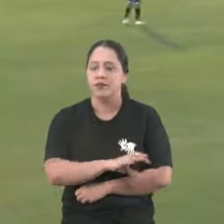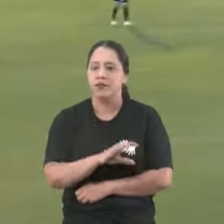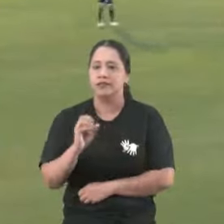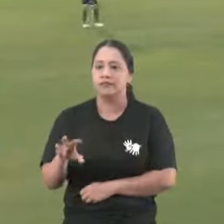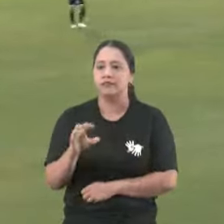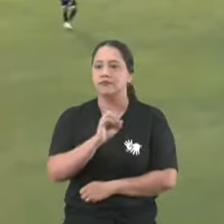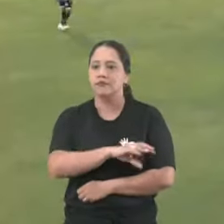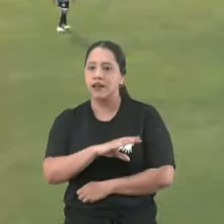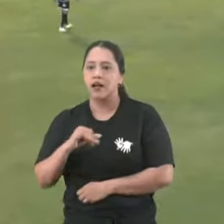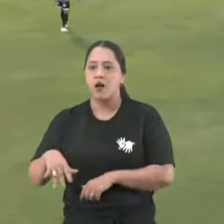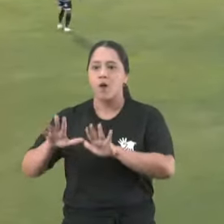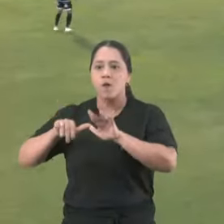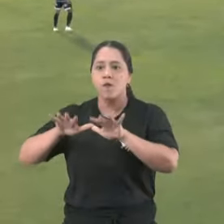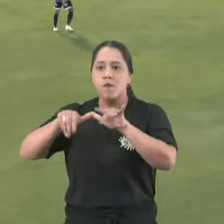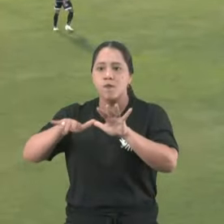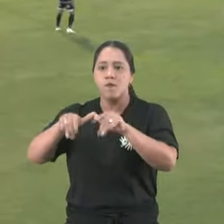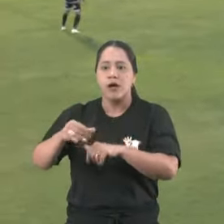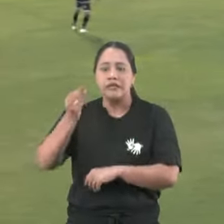Wesley.